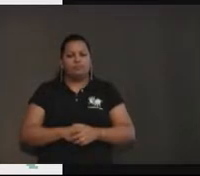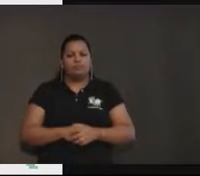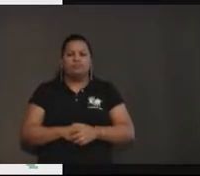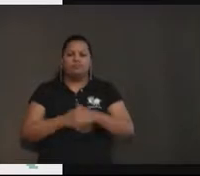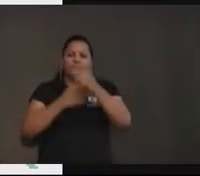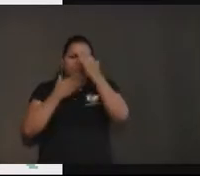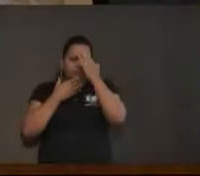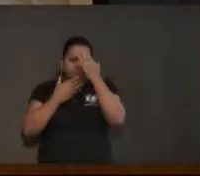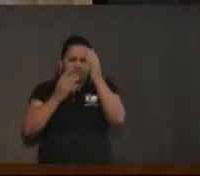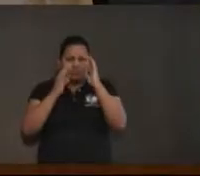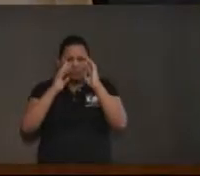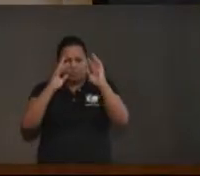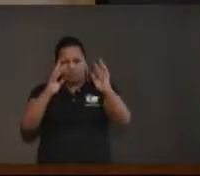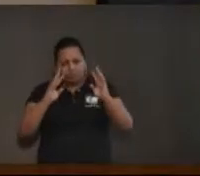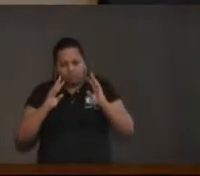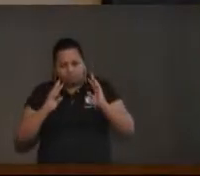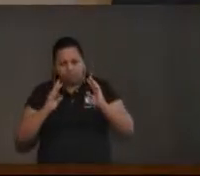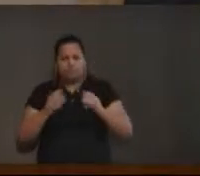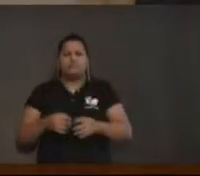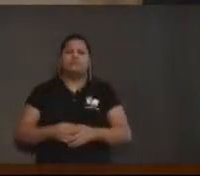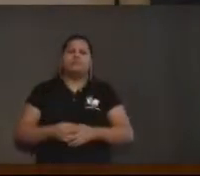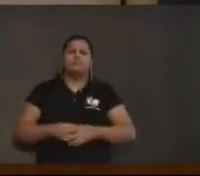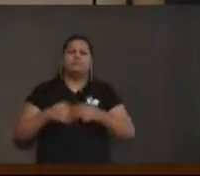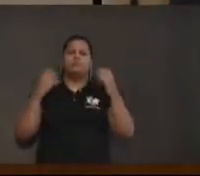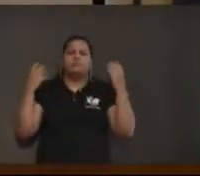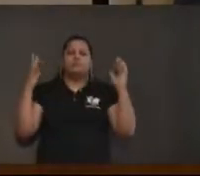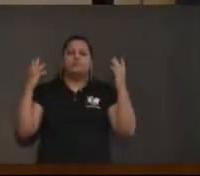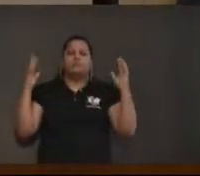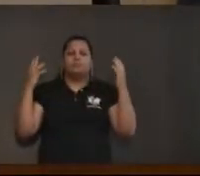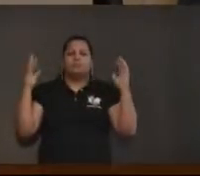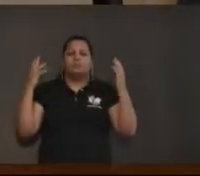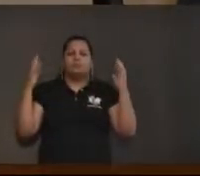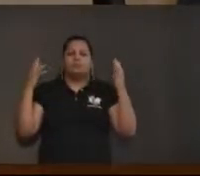bom Obrigada e fica aí algumas ideias